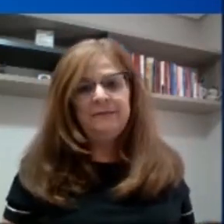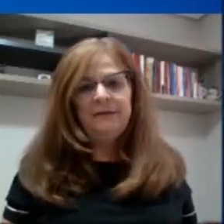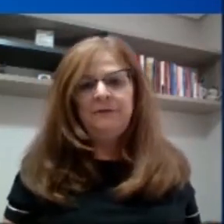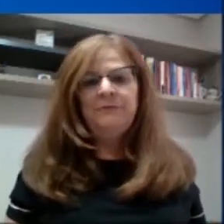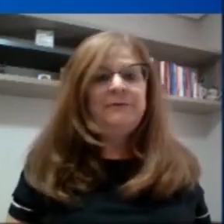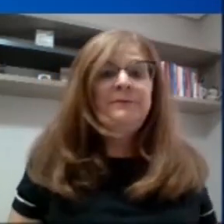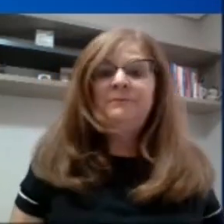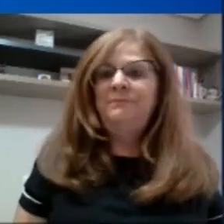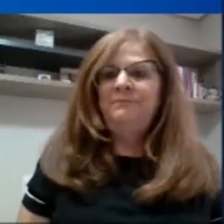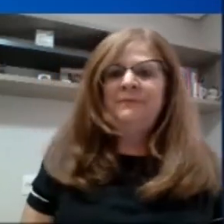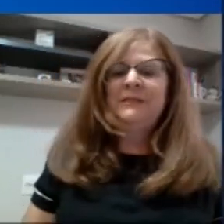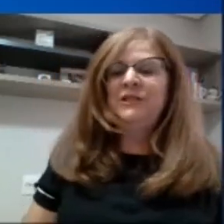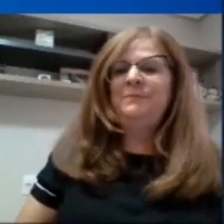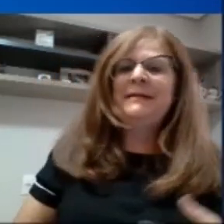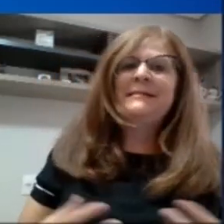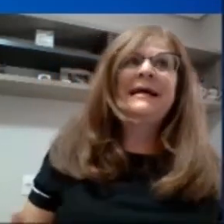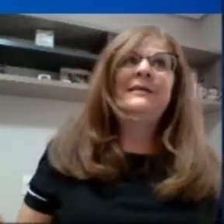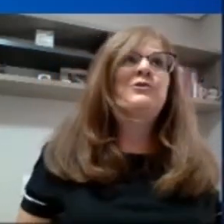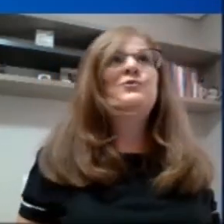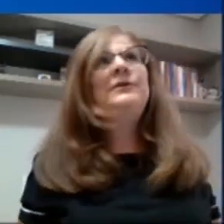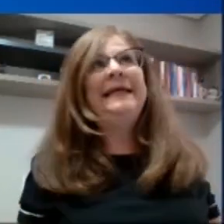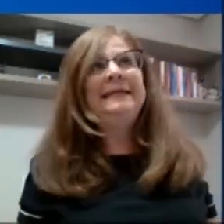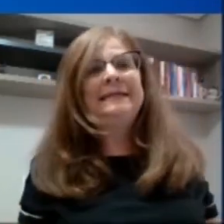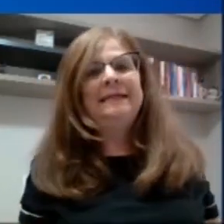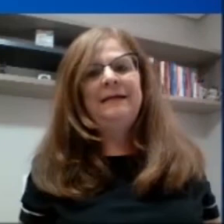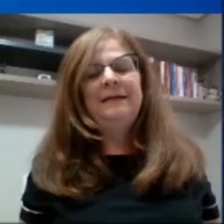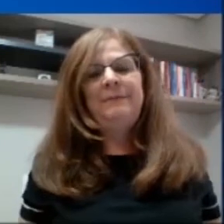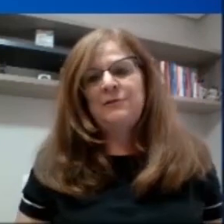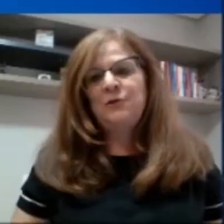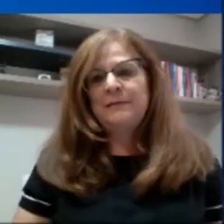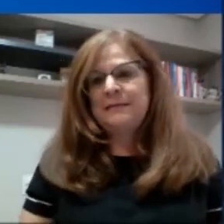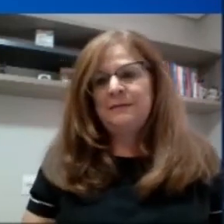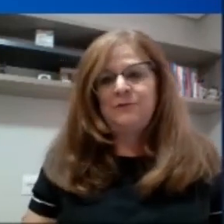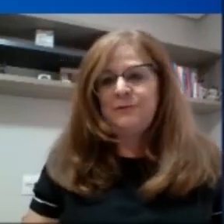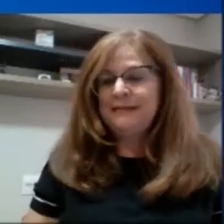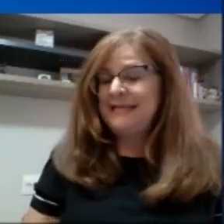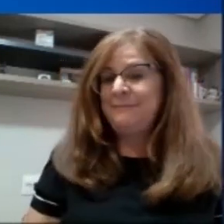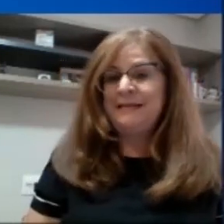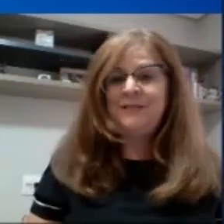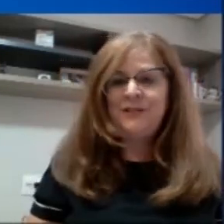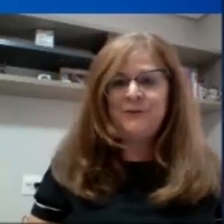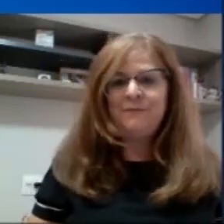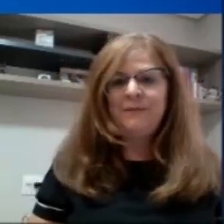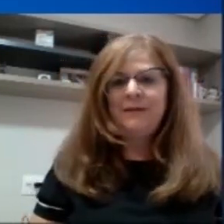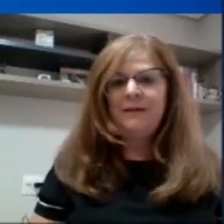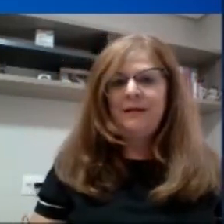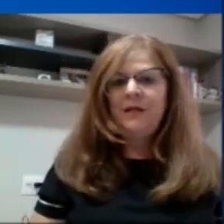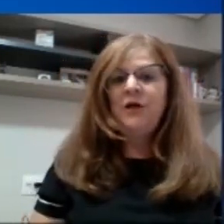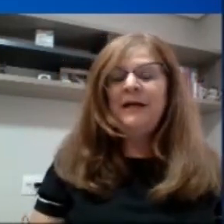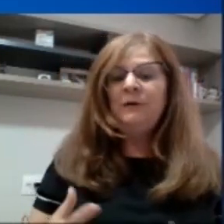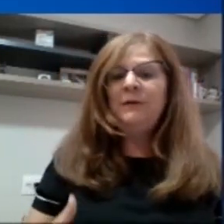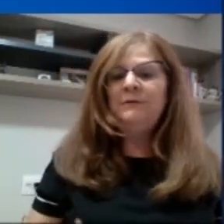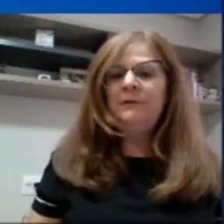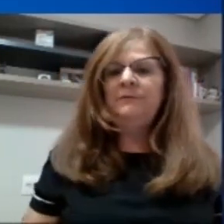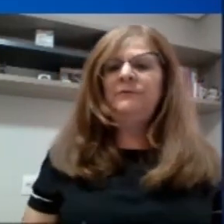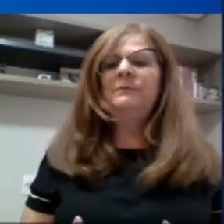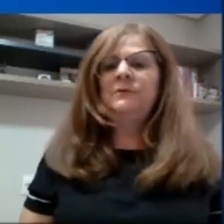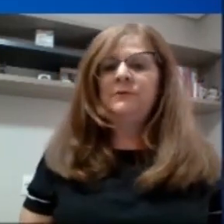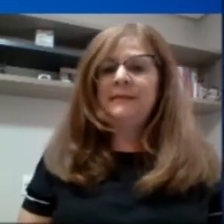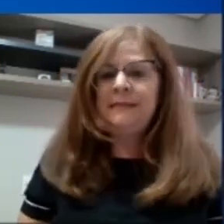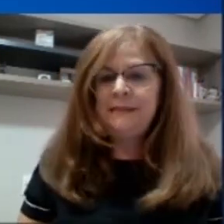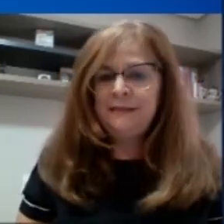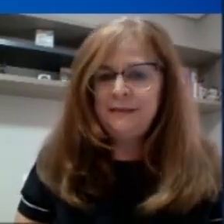não. Se a gente pensar em surdez, pessoas que são surdas sempre existiu. E olha quando que